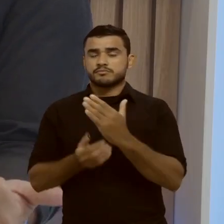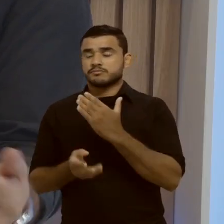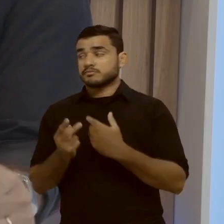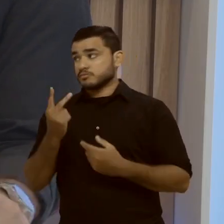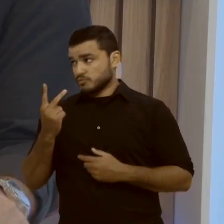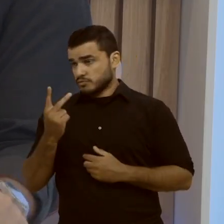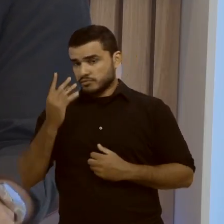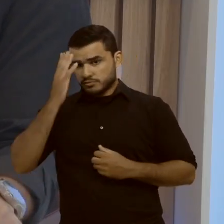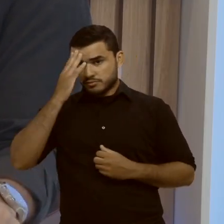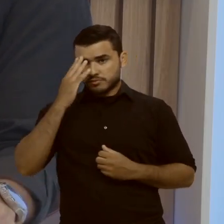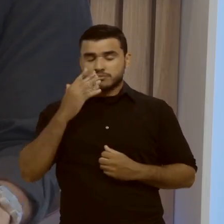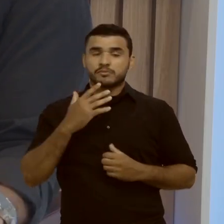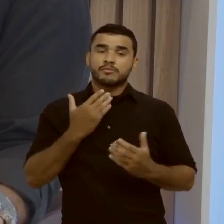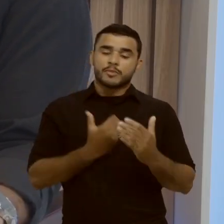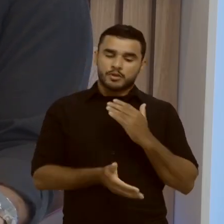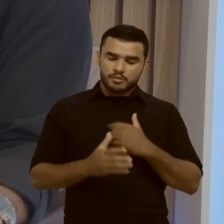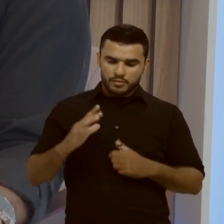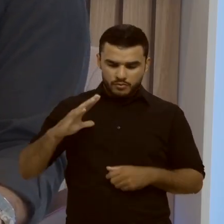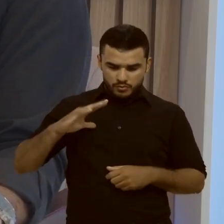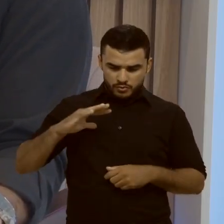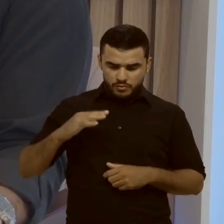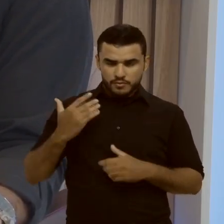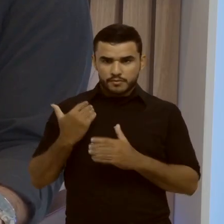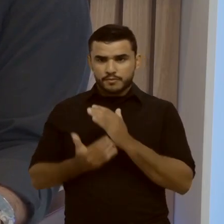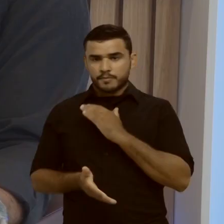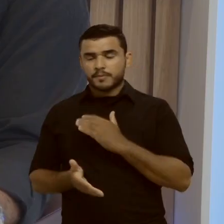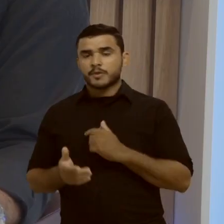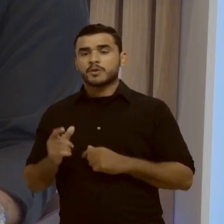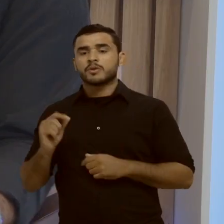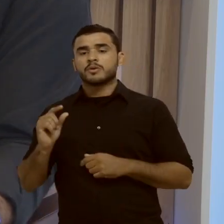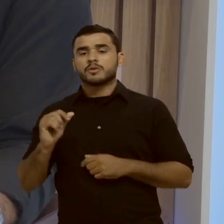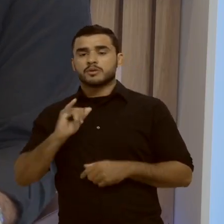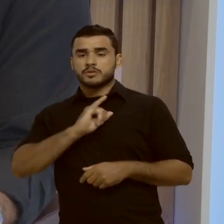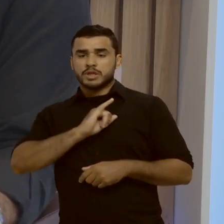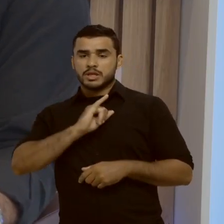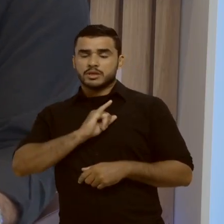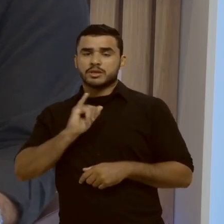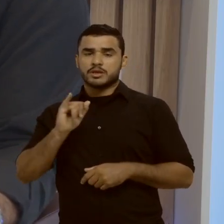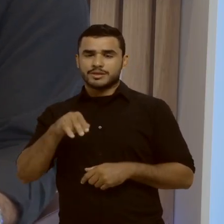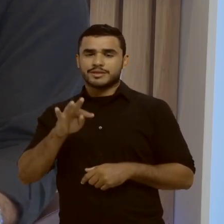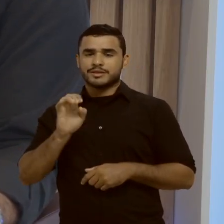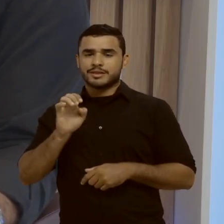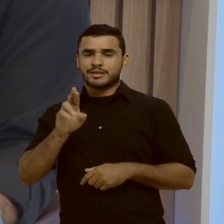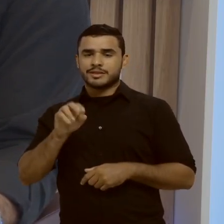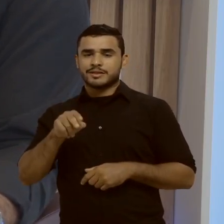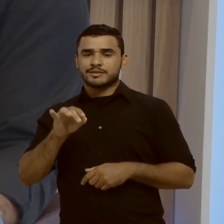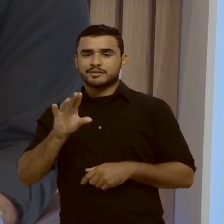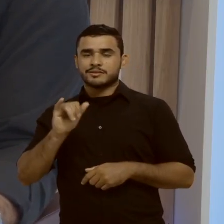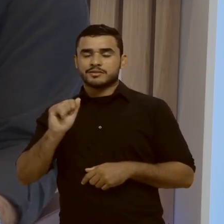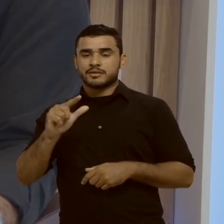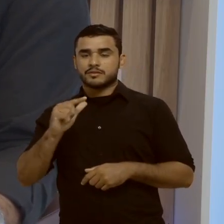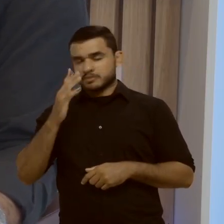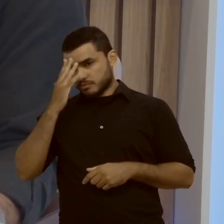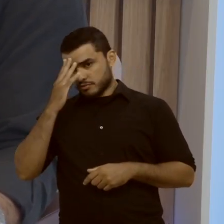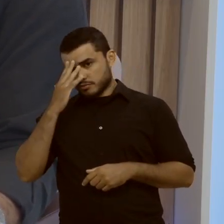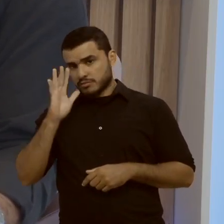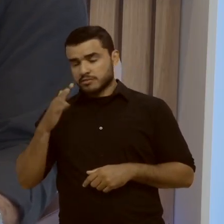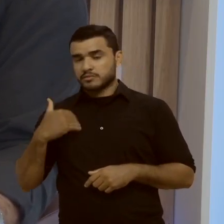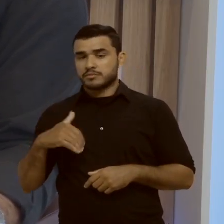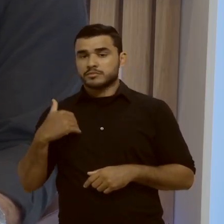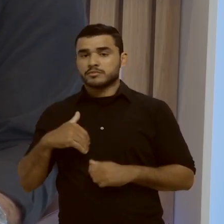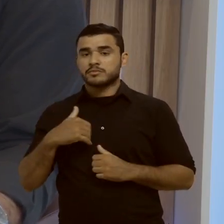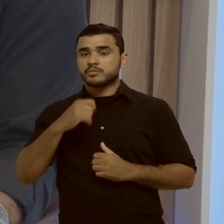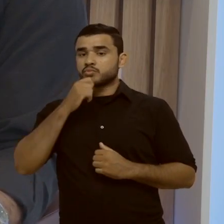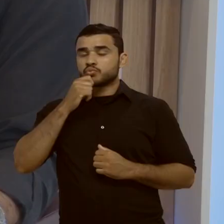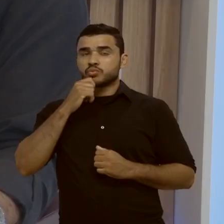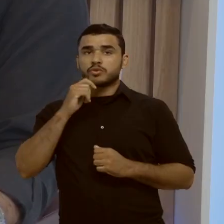para o Corinthians, aqui dentro de casa, e agora perdeu para o Internacional, lá no Beira-Rio. O Ceará ainda não venceu